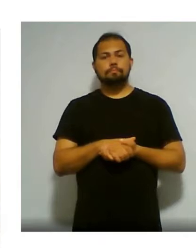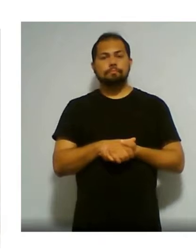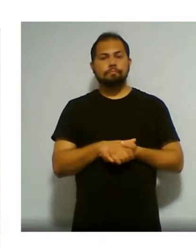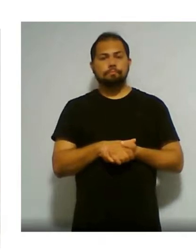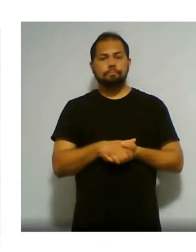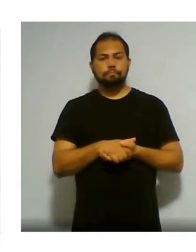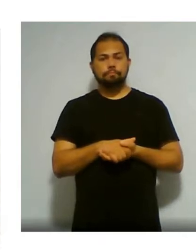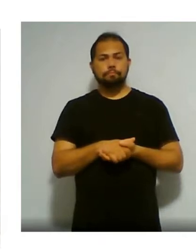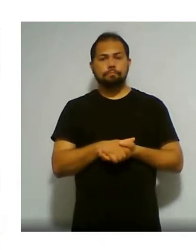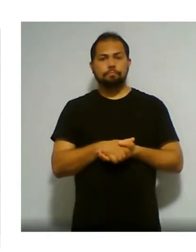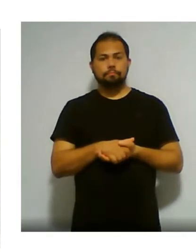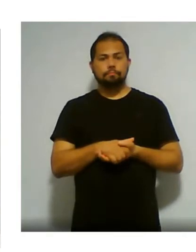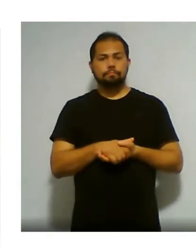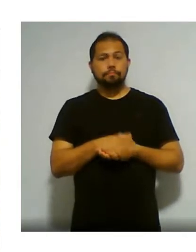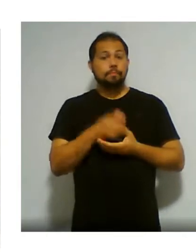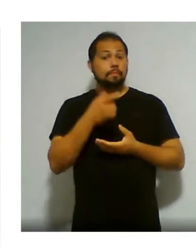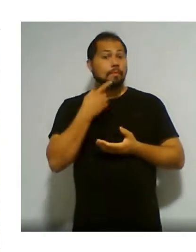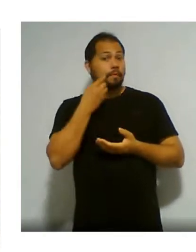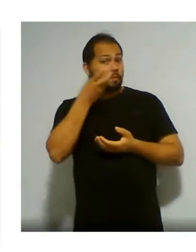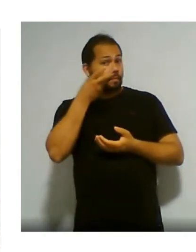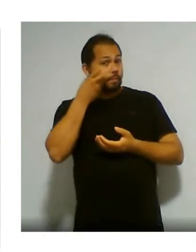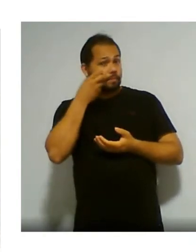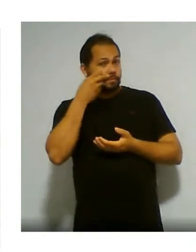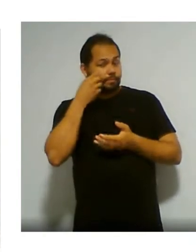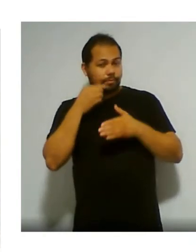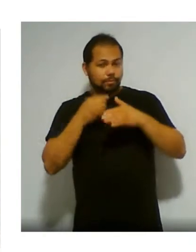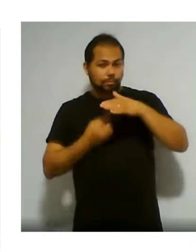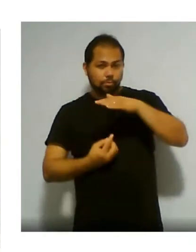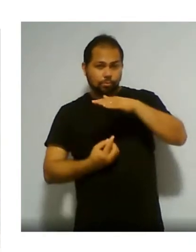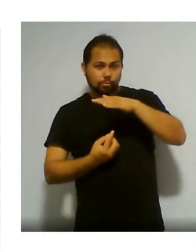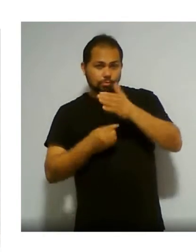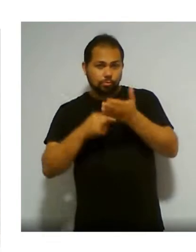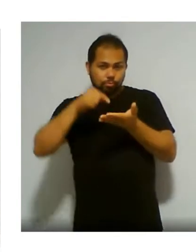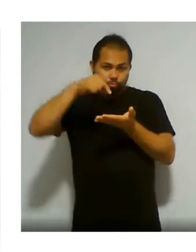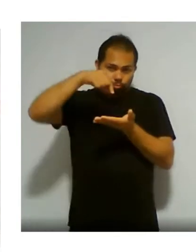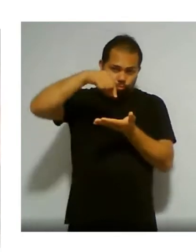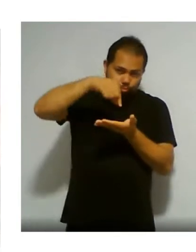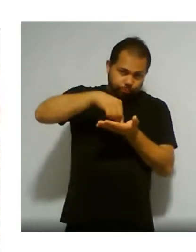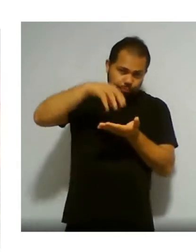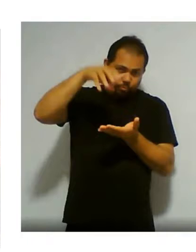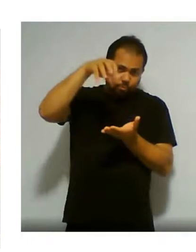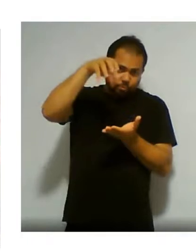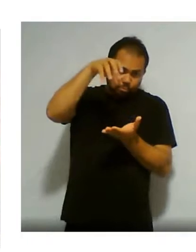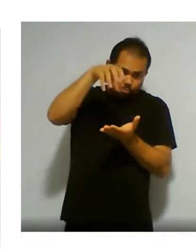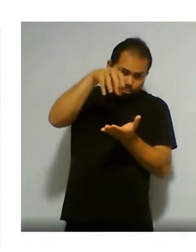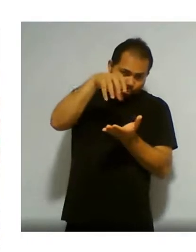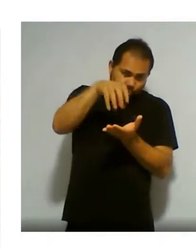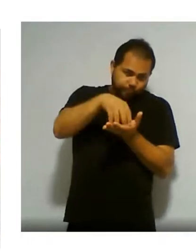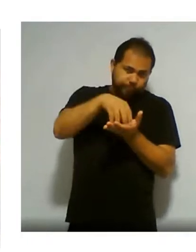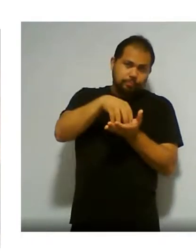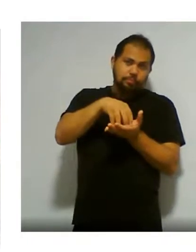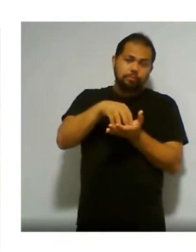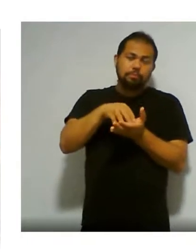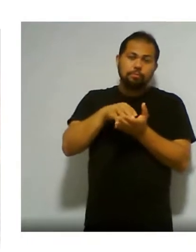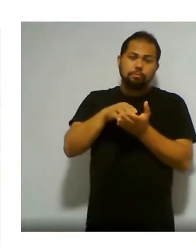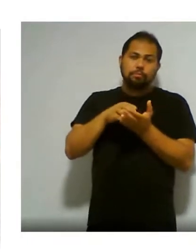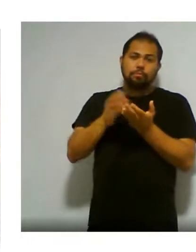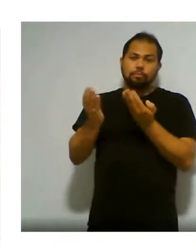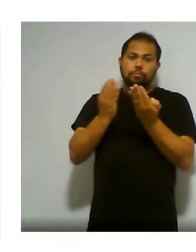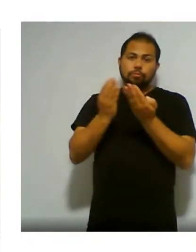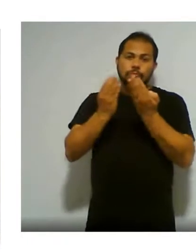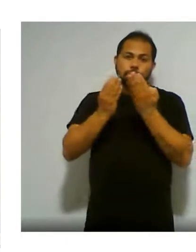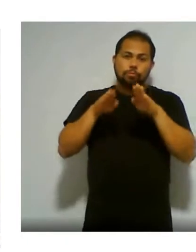Na lateral, na parte de baixo do processador, mas com esse outro tipo de dissipador você vai colocar de forma paralela sobre